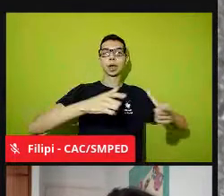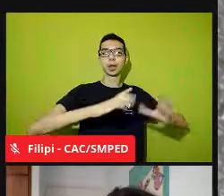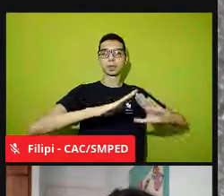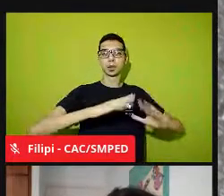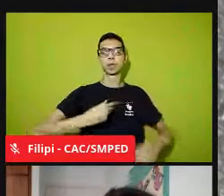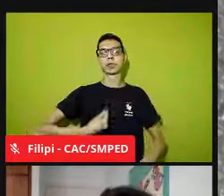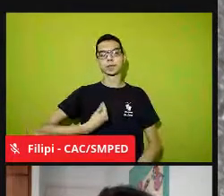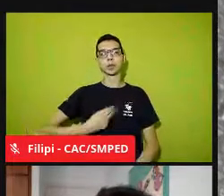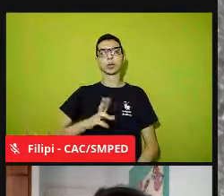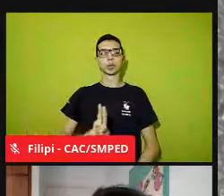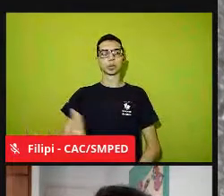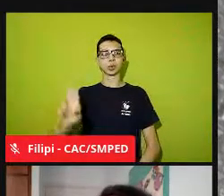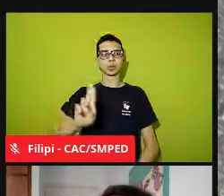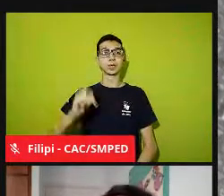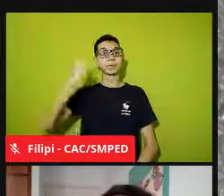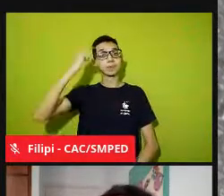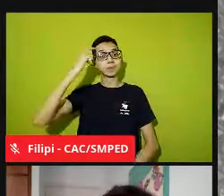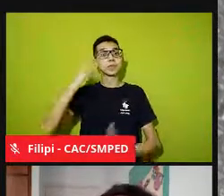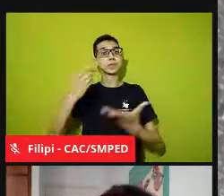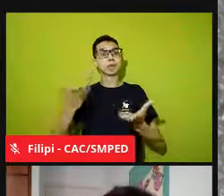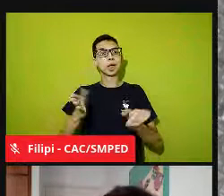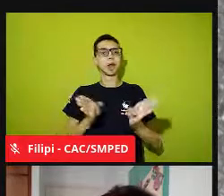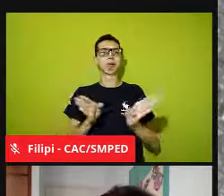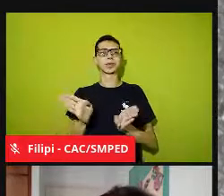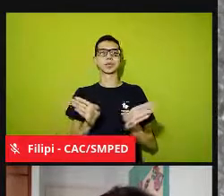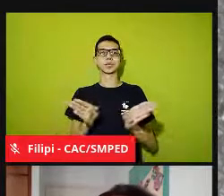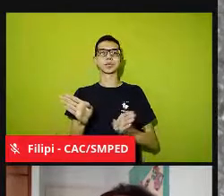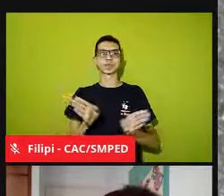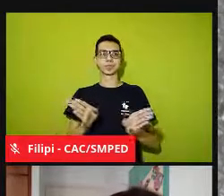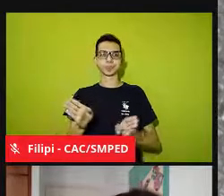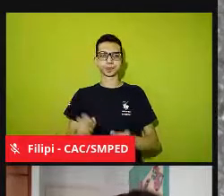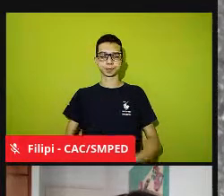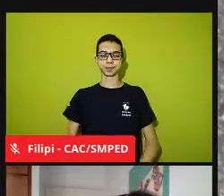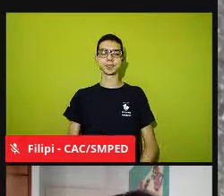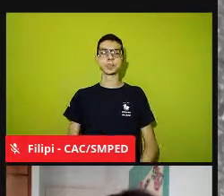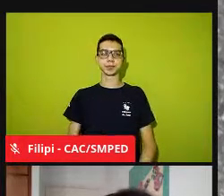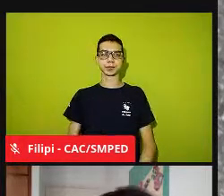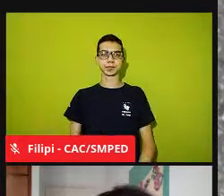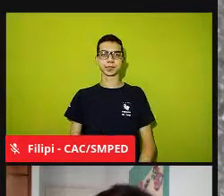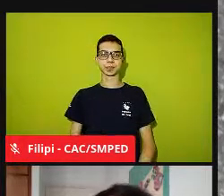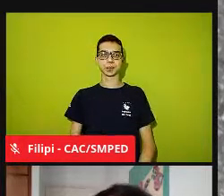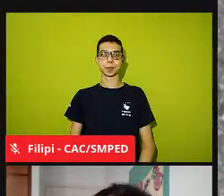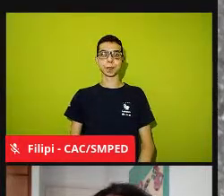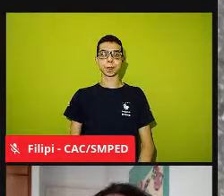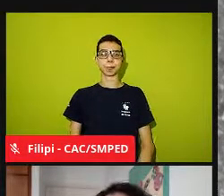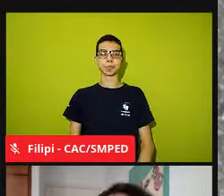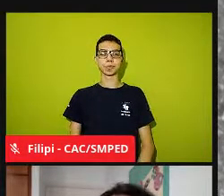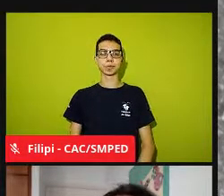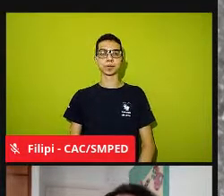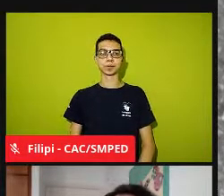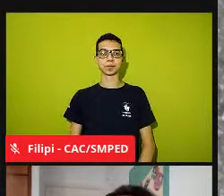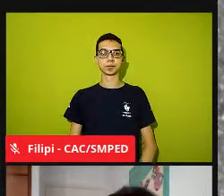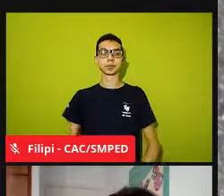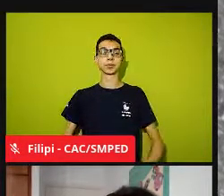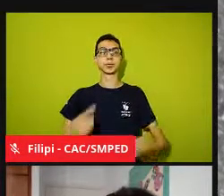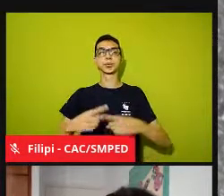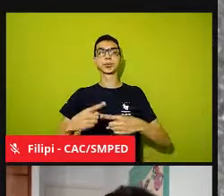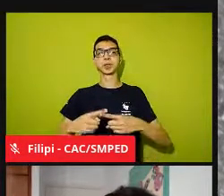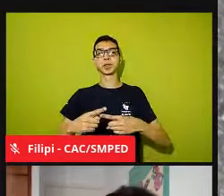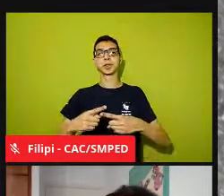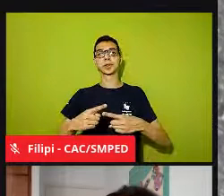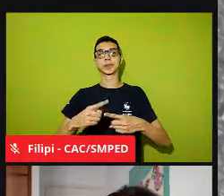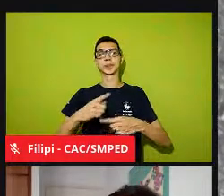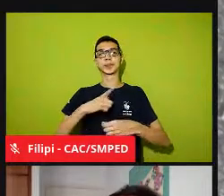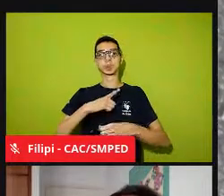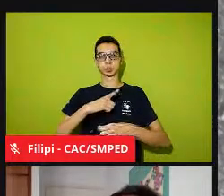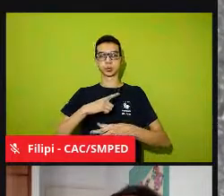partir desses territórios e a partir de grandes equipamentos, ou mesmo os pequenos, né, assim, que estão sendo